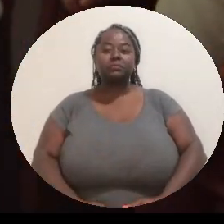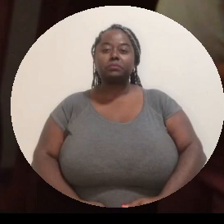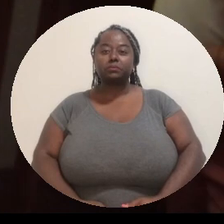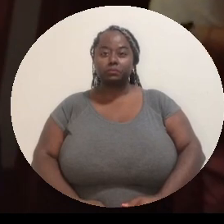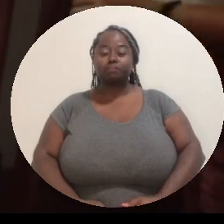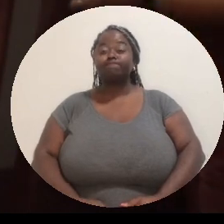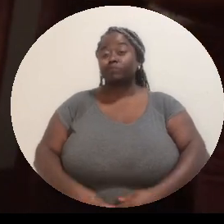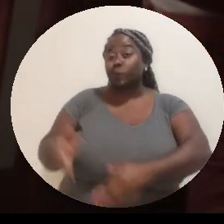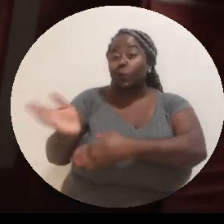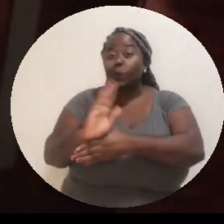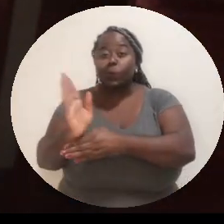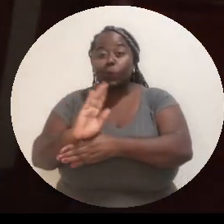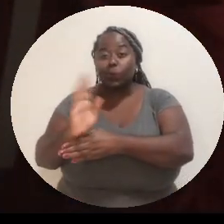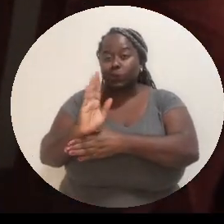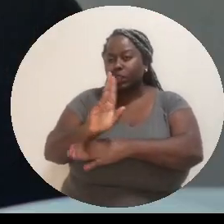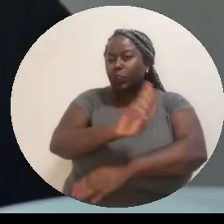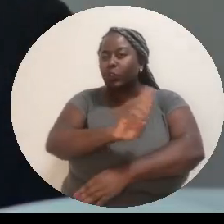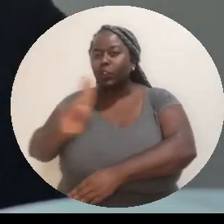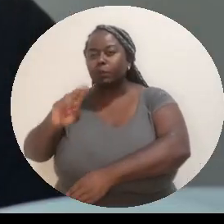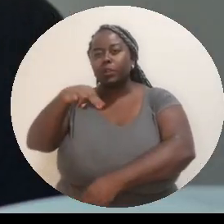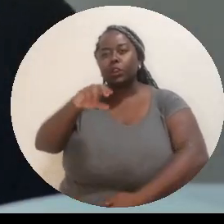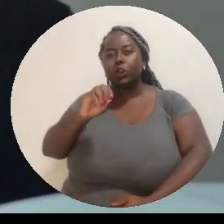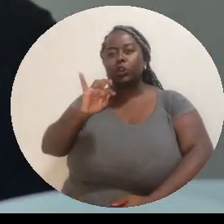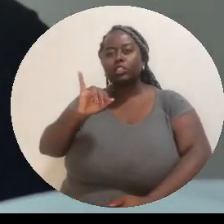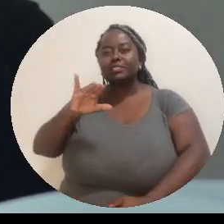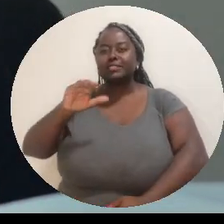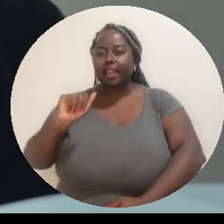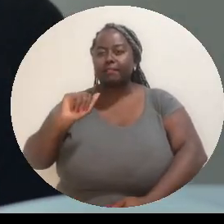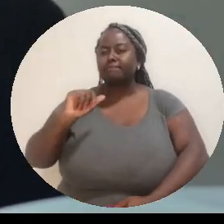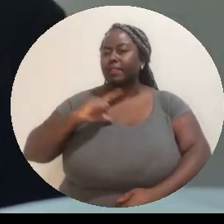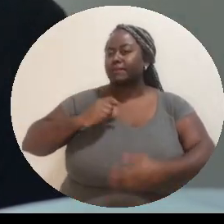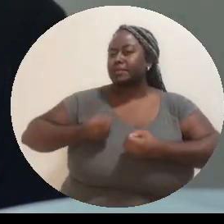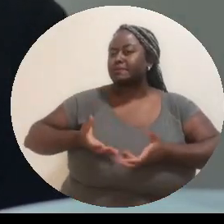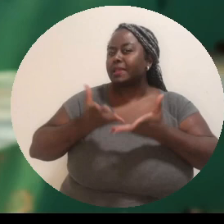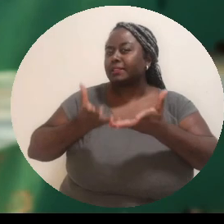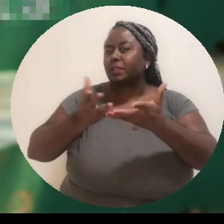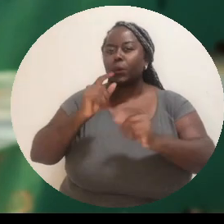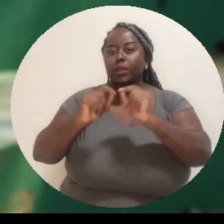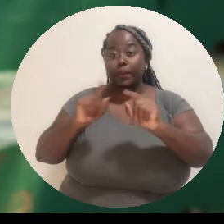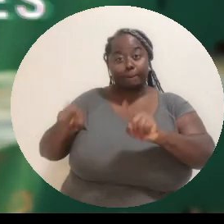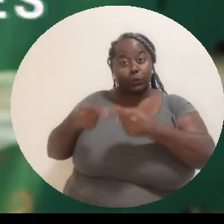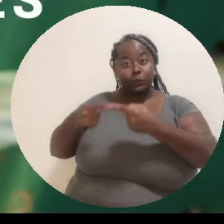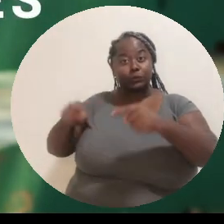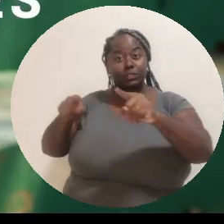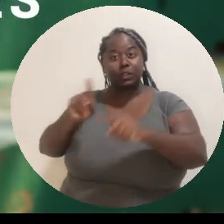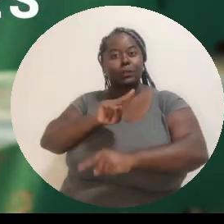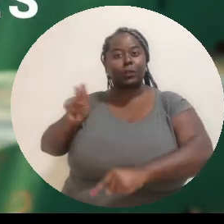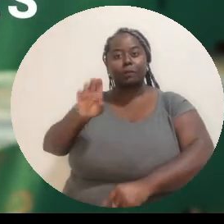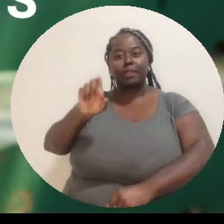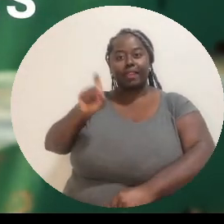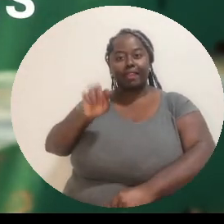O Curta Notícia, ele teve como inspiração uma música, né, que chama Extra, e trazer